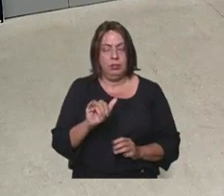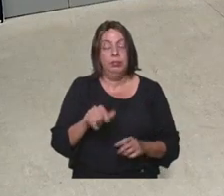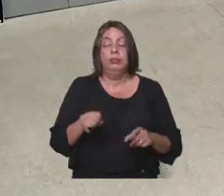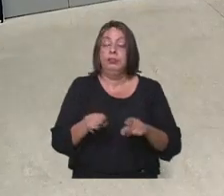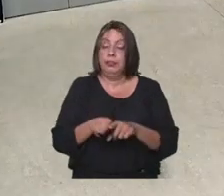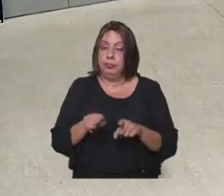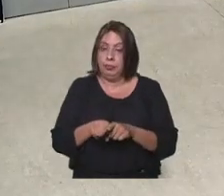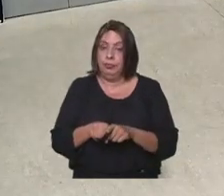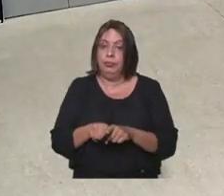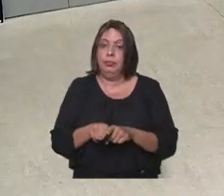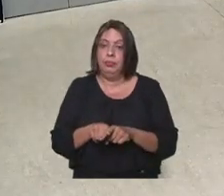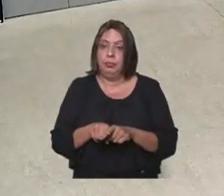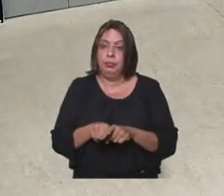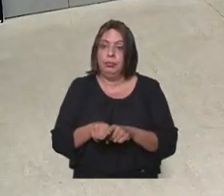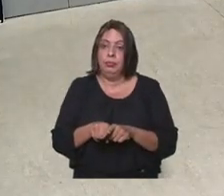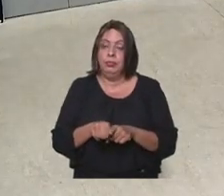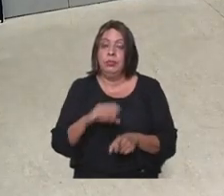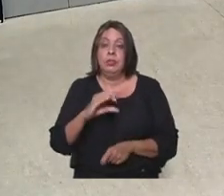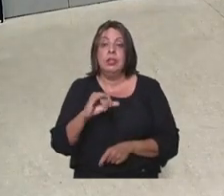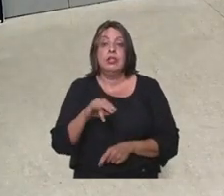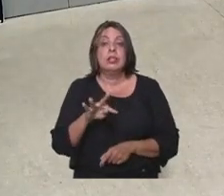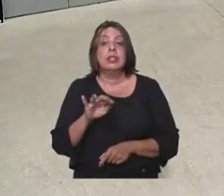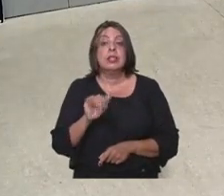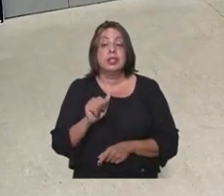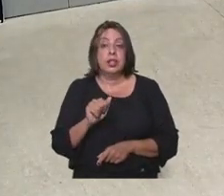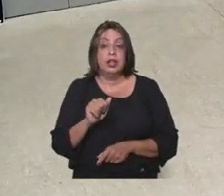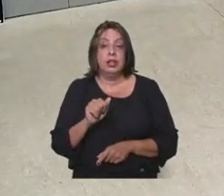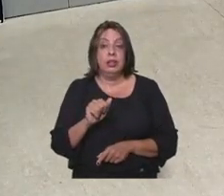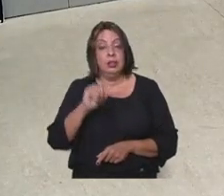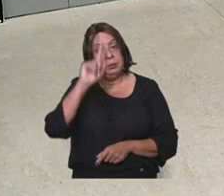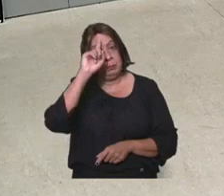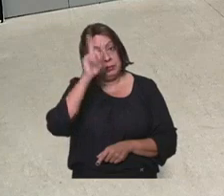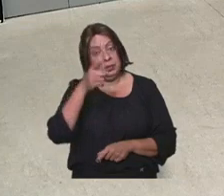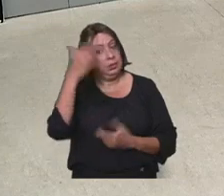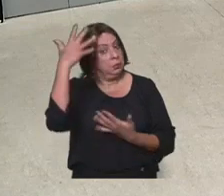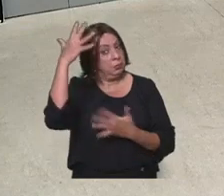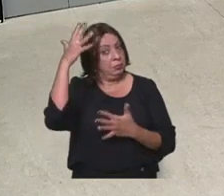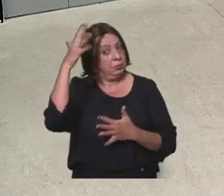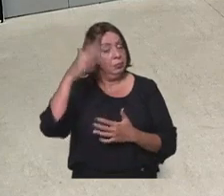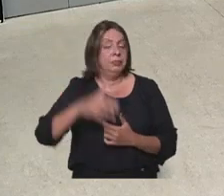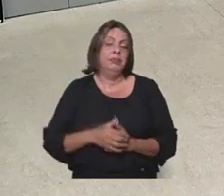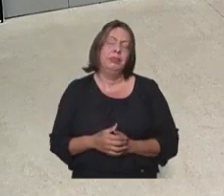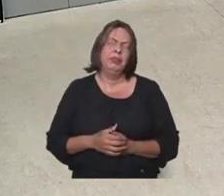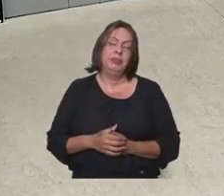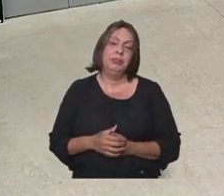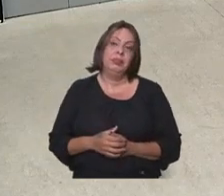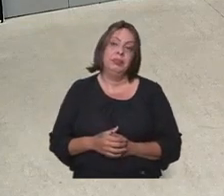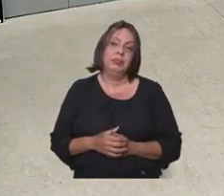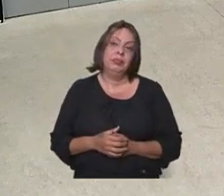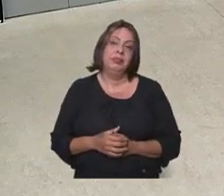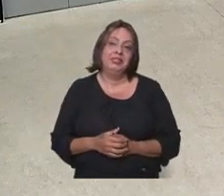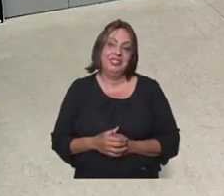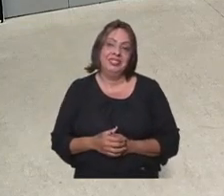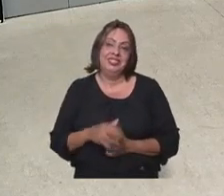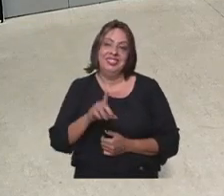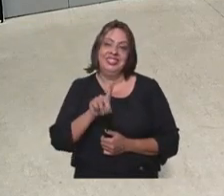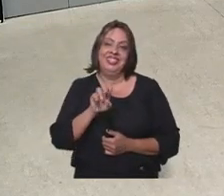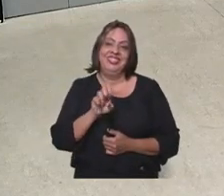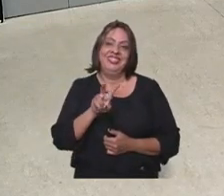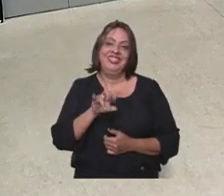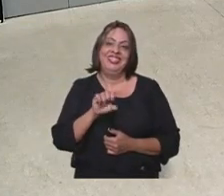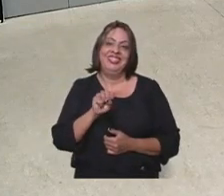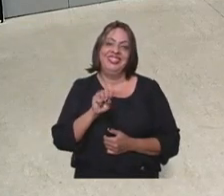Tem também aí, ó, Cíntia da Santa Gleide tá mandando uns parabéns pra Mália, esposa do Júnior, pro Denis, que é esposo